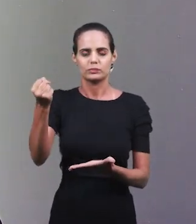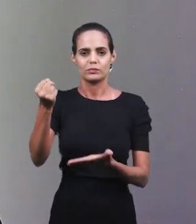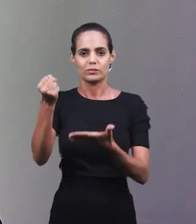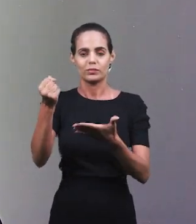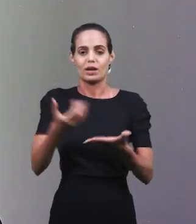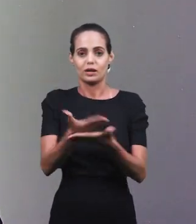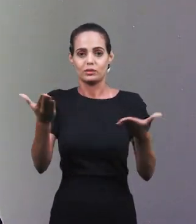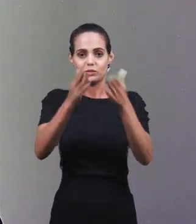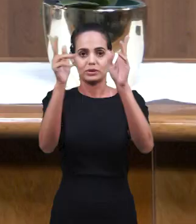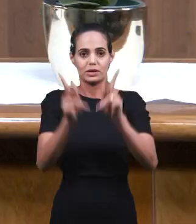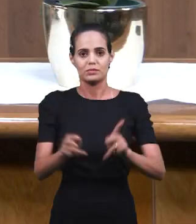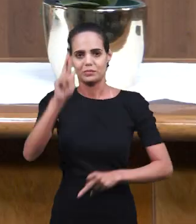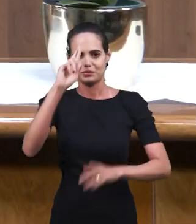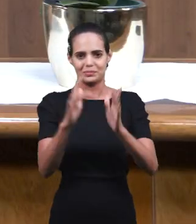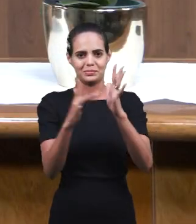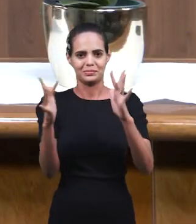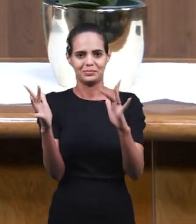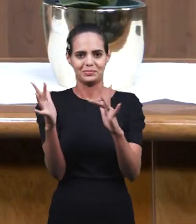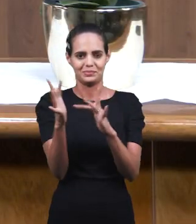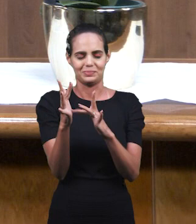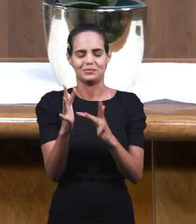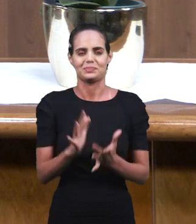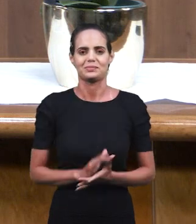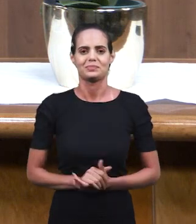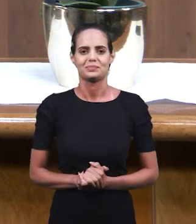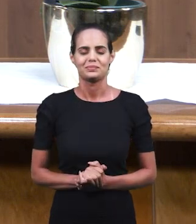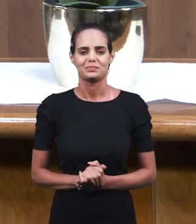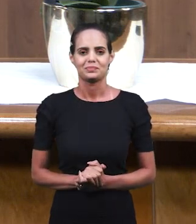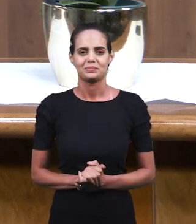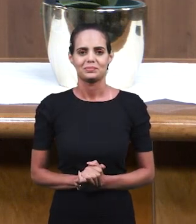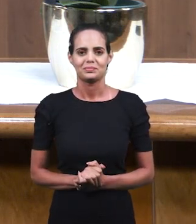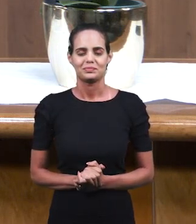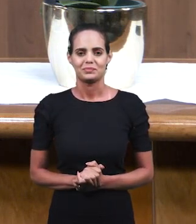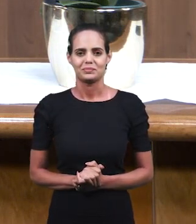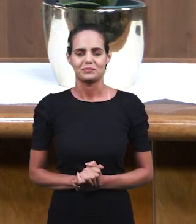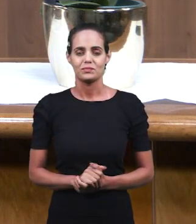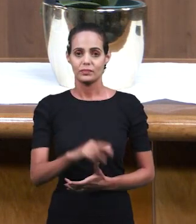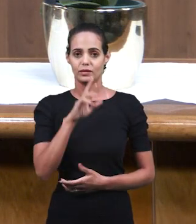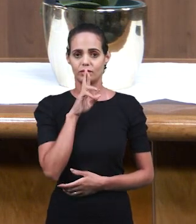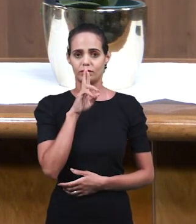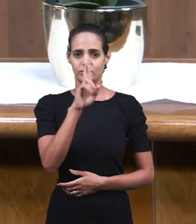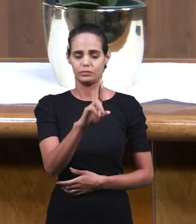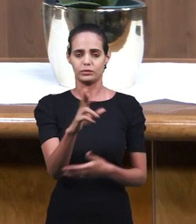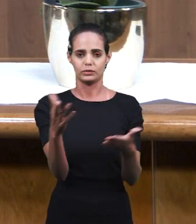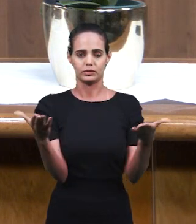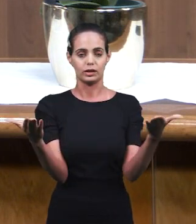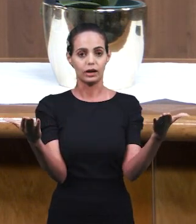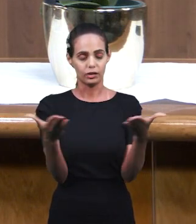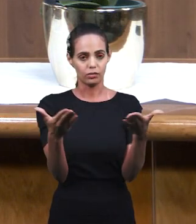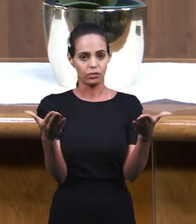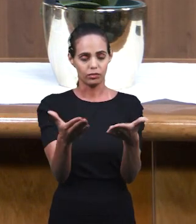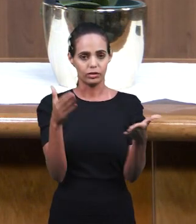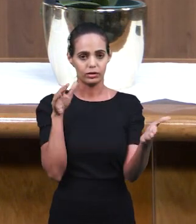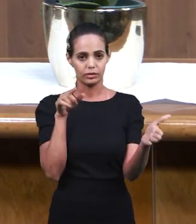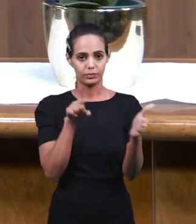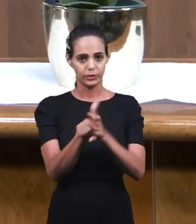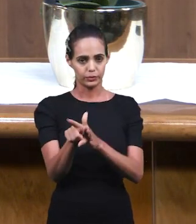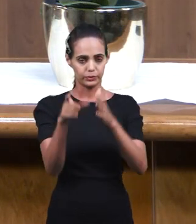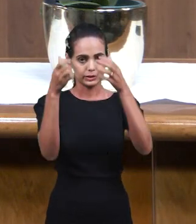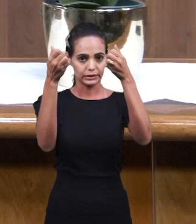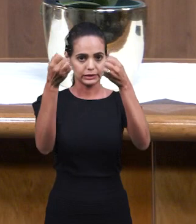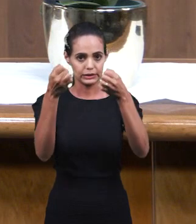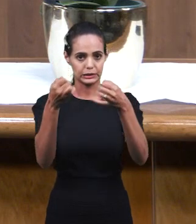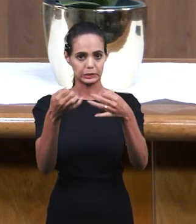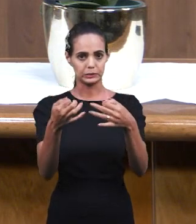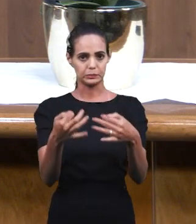a paz do Senhor Jesus. Louvado seja o nome do Senhor. Meus irmãos, essa resposta que foi trazida a essa pergunta, ela